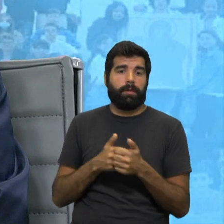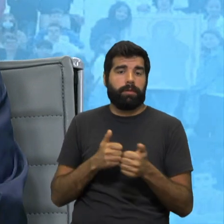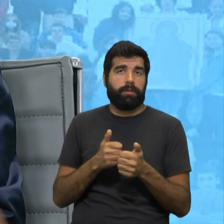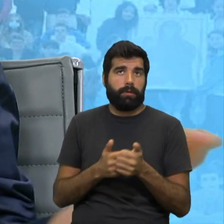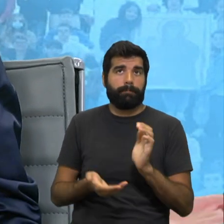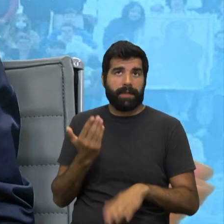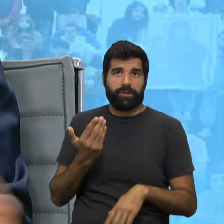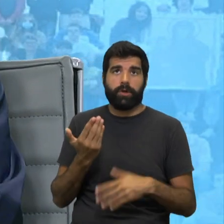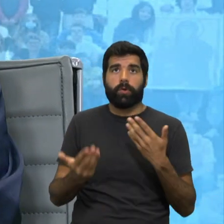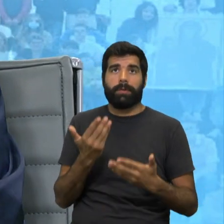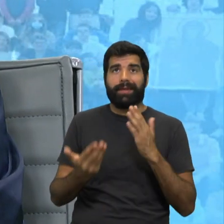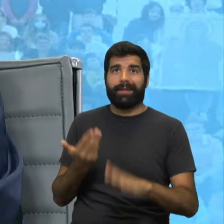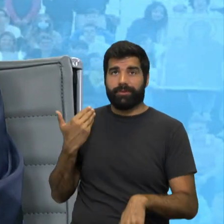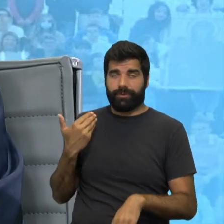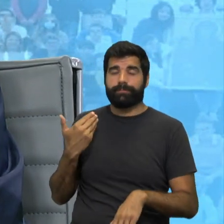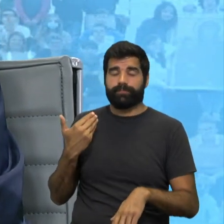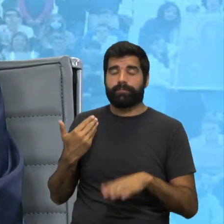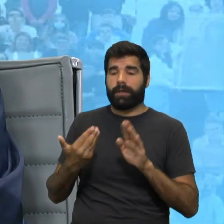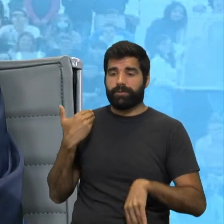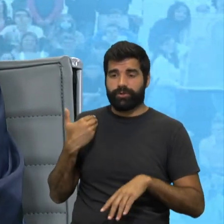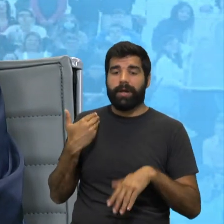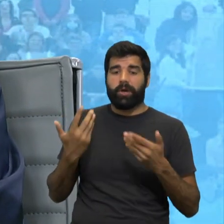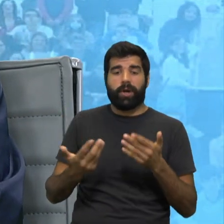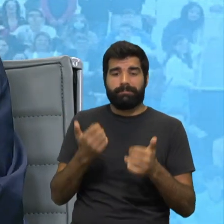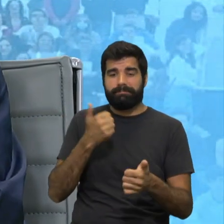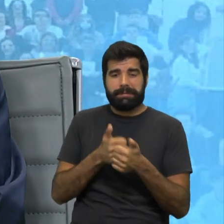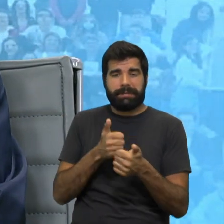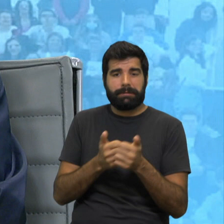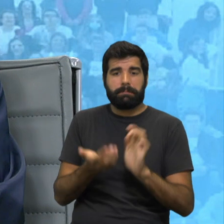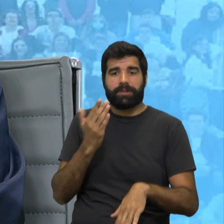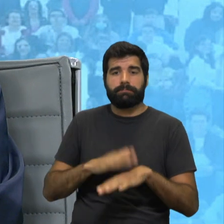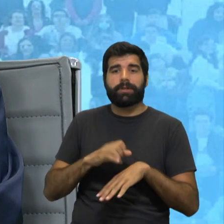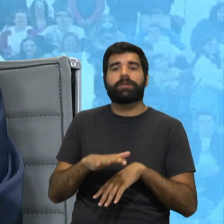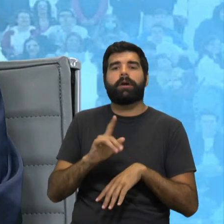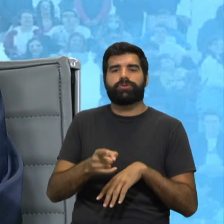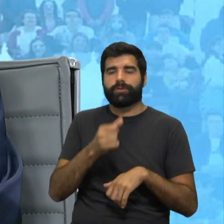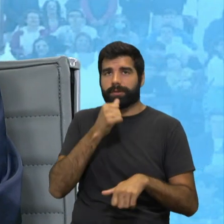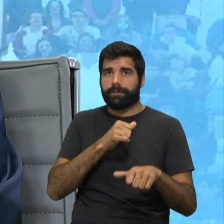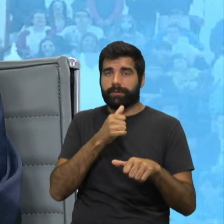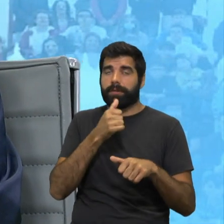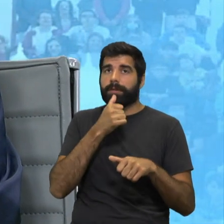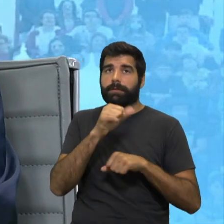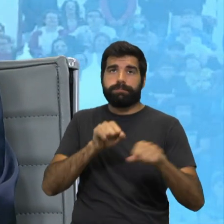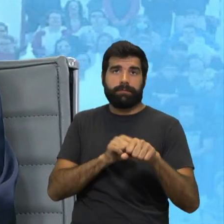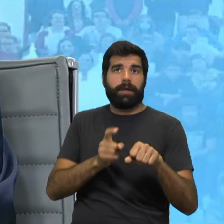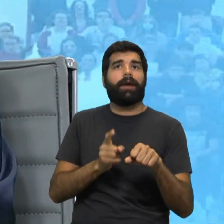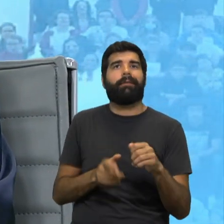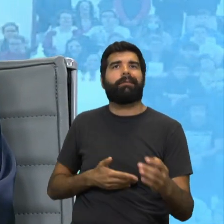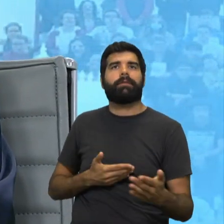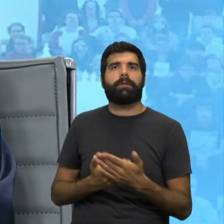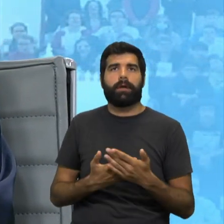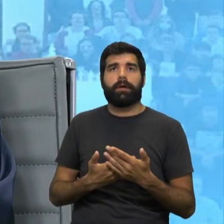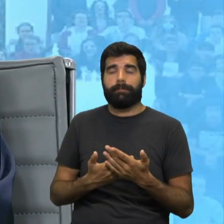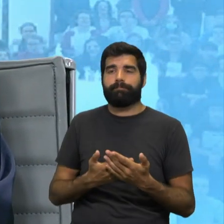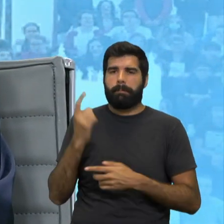elevada do que era até ao passado recente, e isto por causa do regime autoritário que tem feito, com base nessa